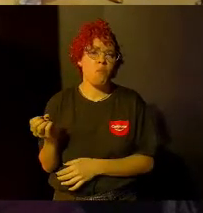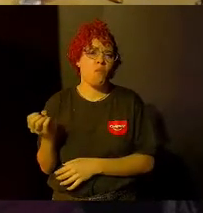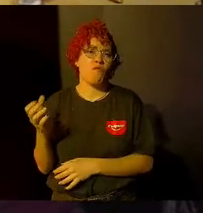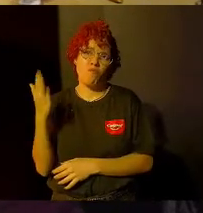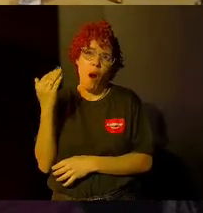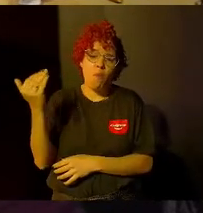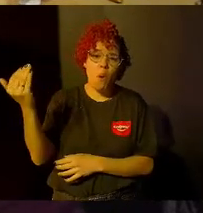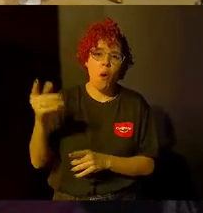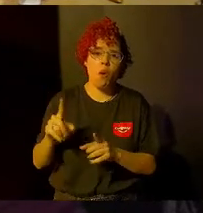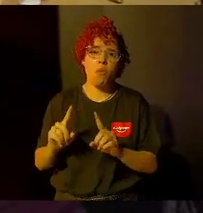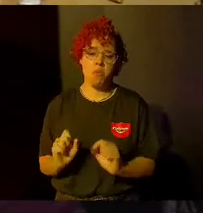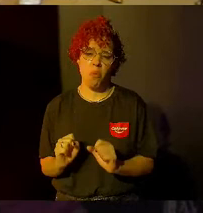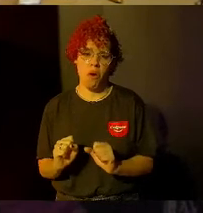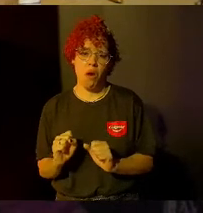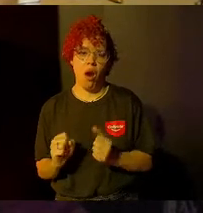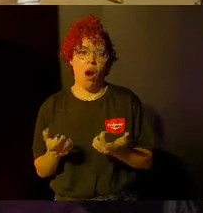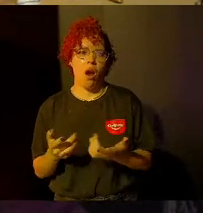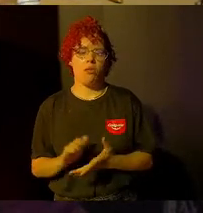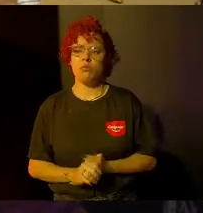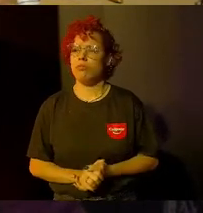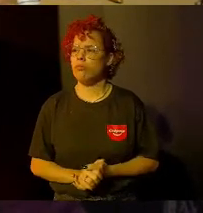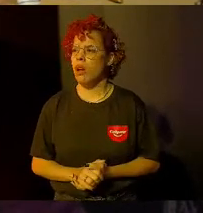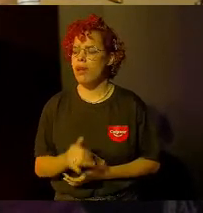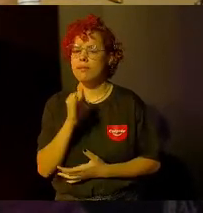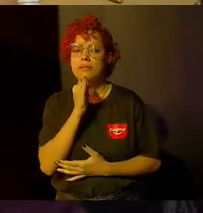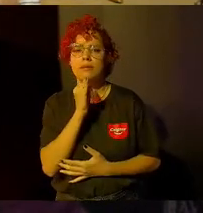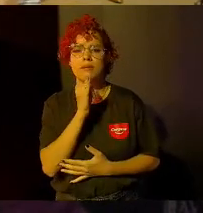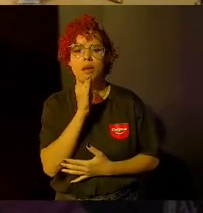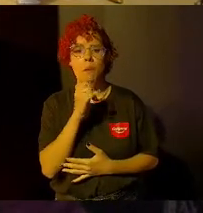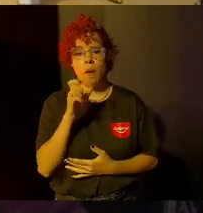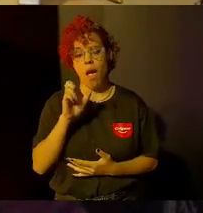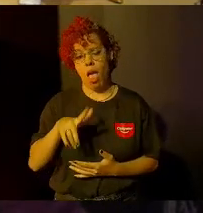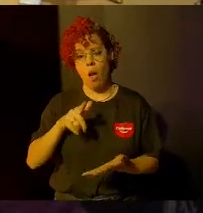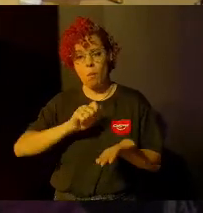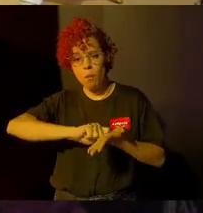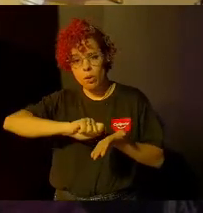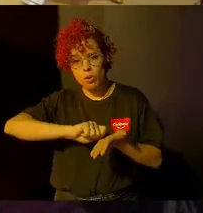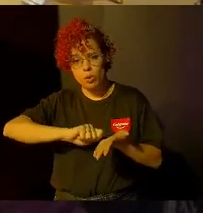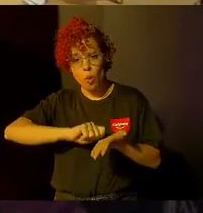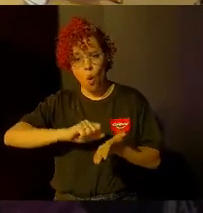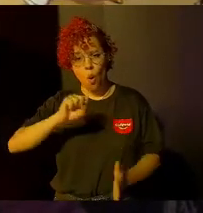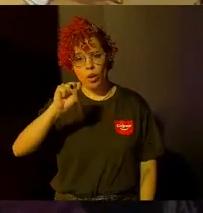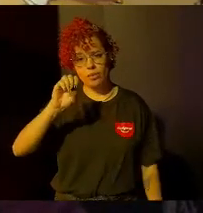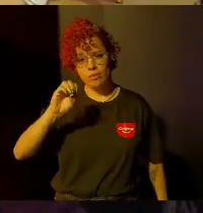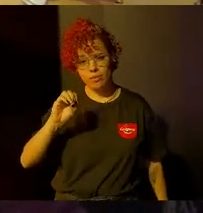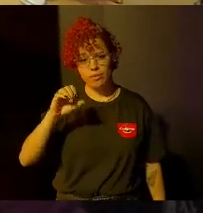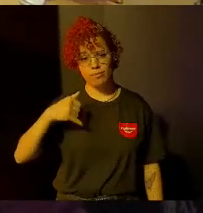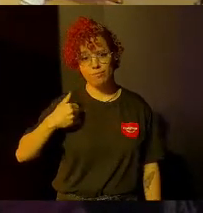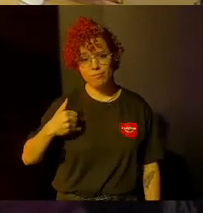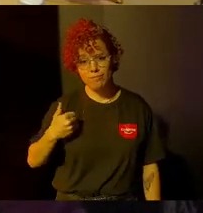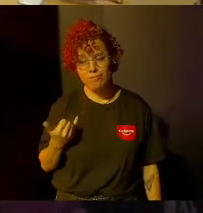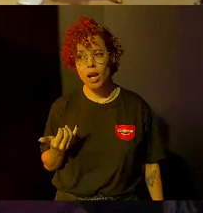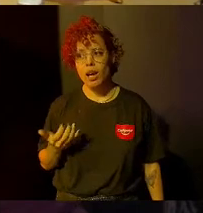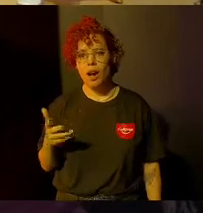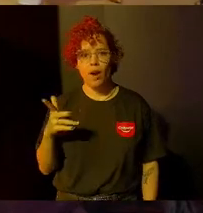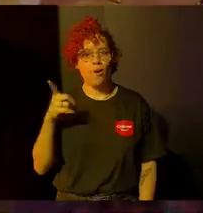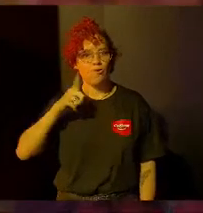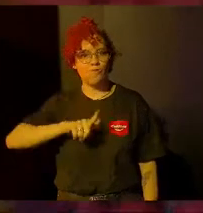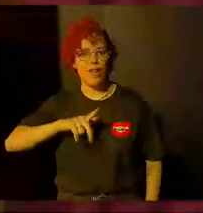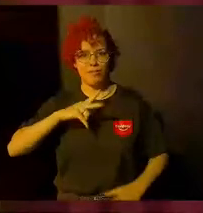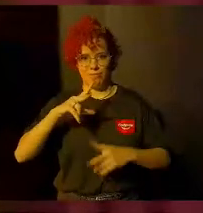que hernou por exemplo é uma escritora que aos 80 anos ganha o prêmio Nobel com esse tipo de